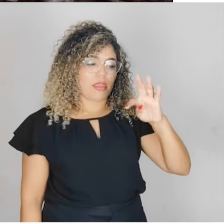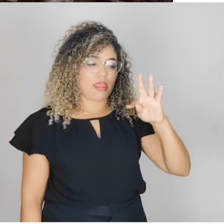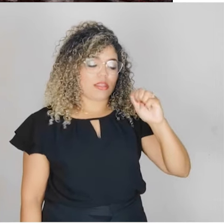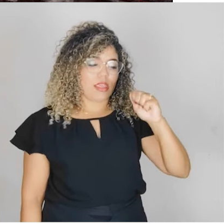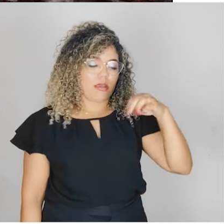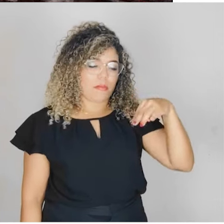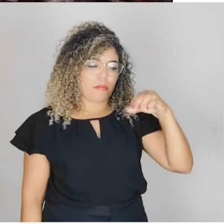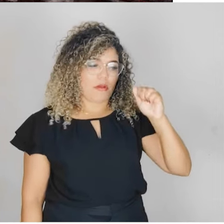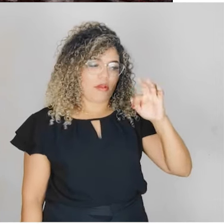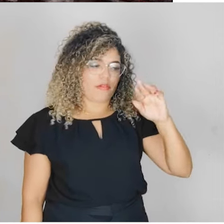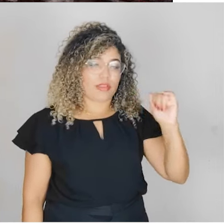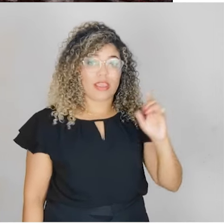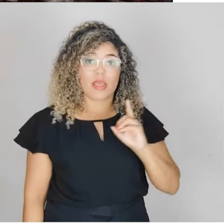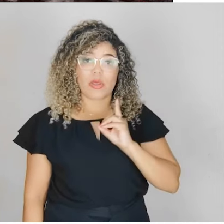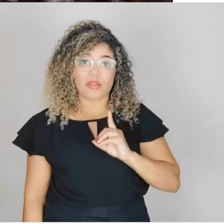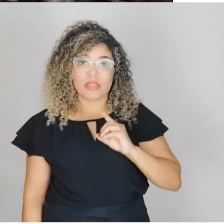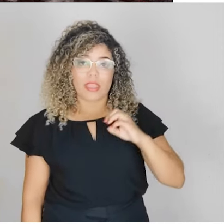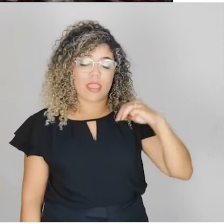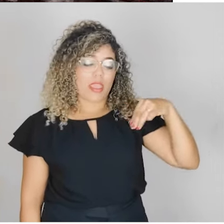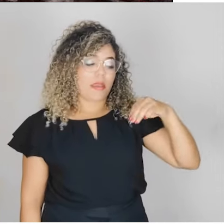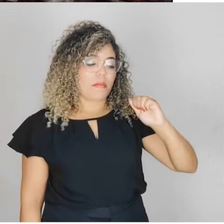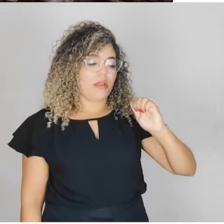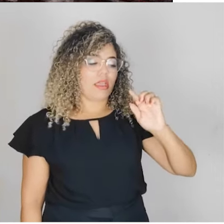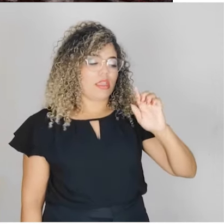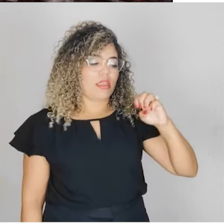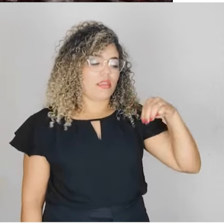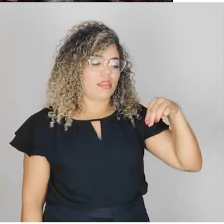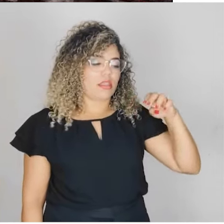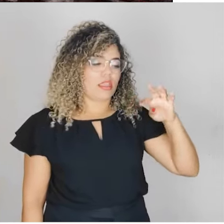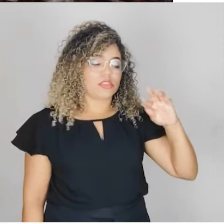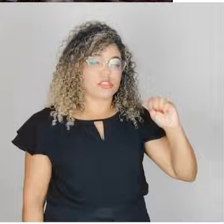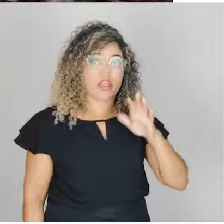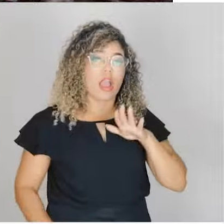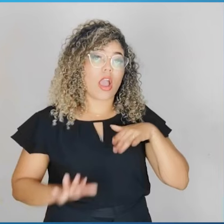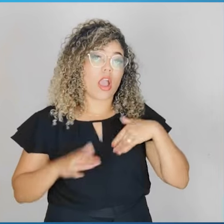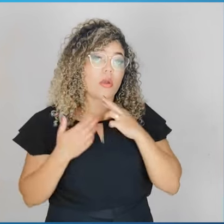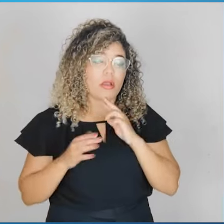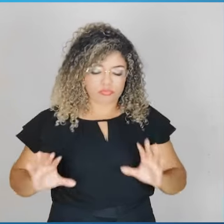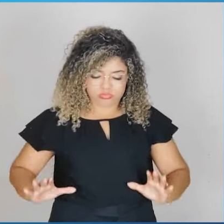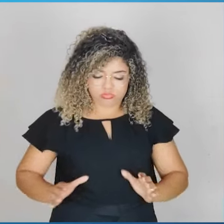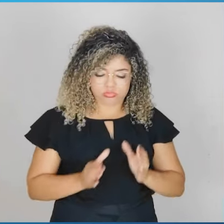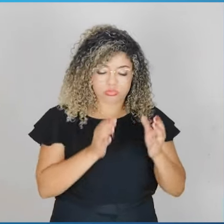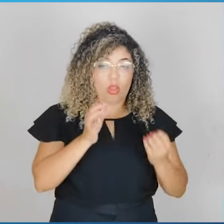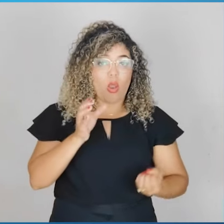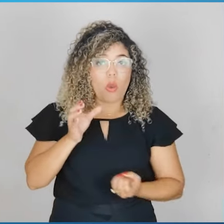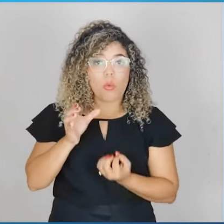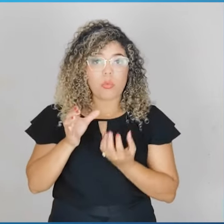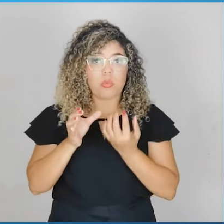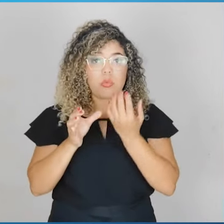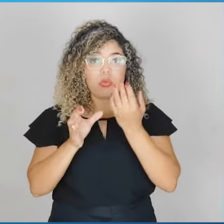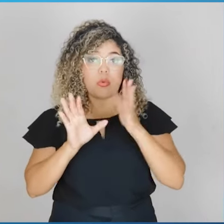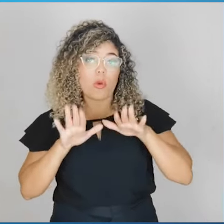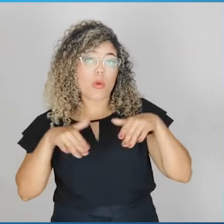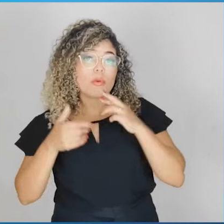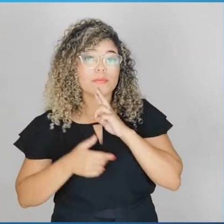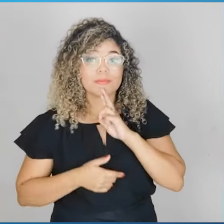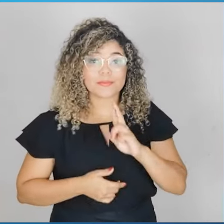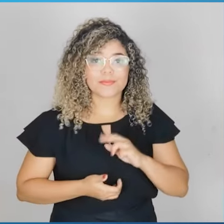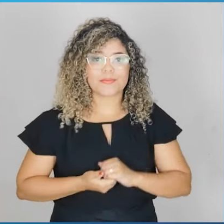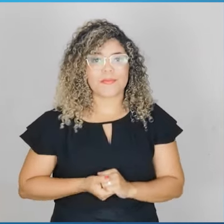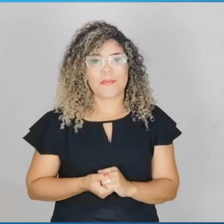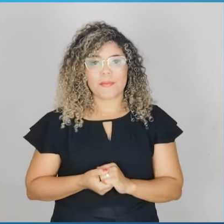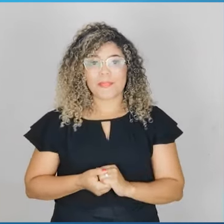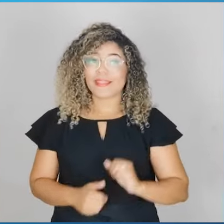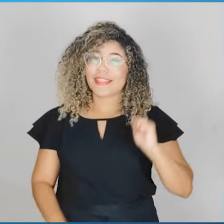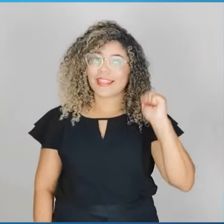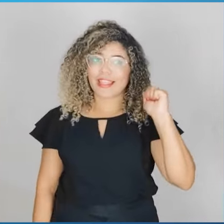magnética. Qual é esse processo que está representado aqui na imagem ao lado? A erupção de um vulcão? A resolução, qual é a alternativa correta? Letra